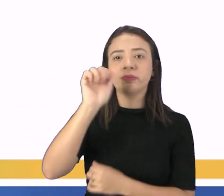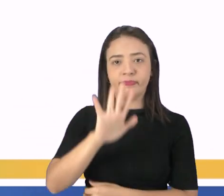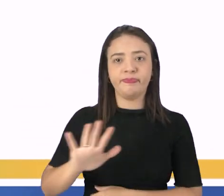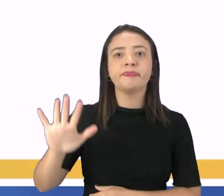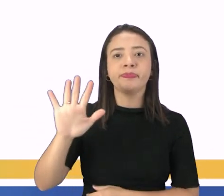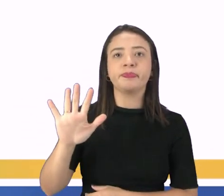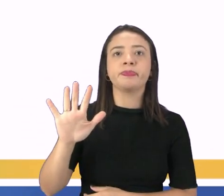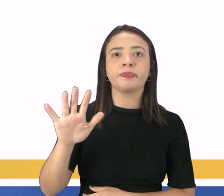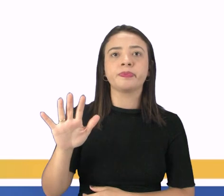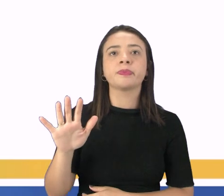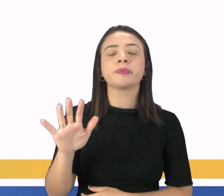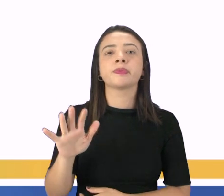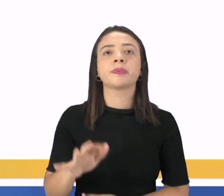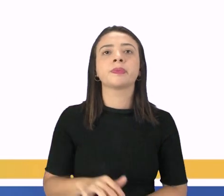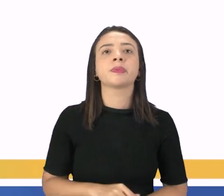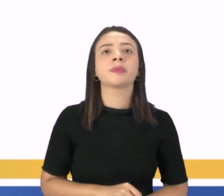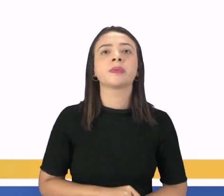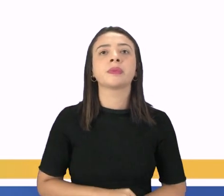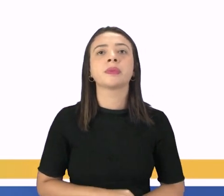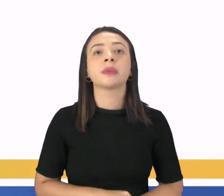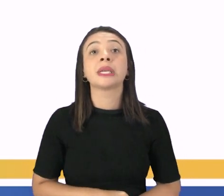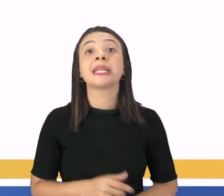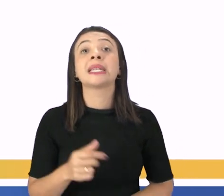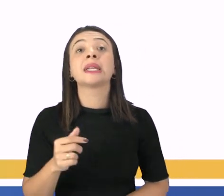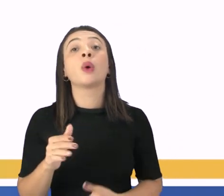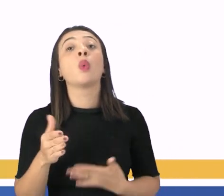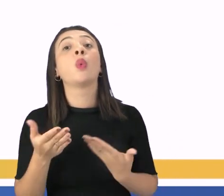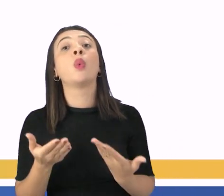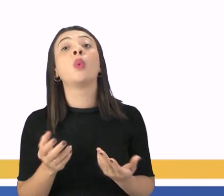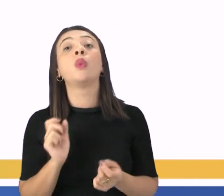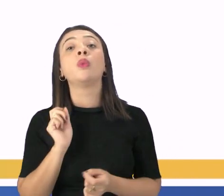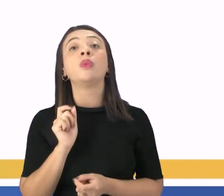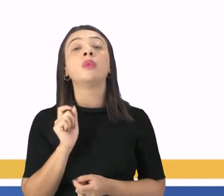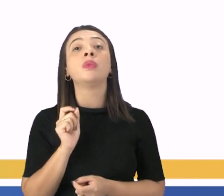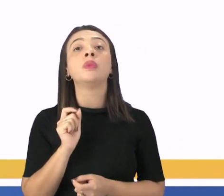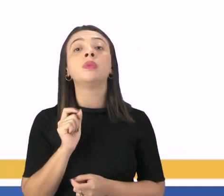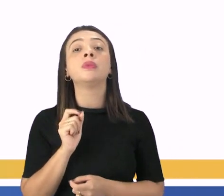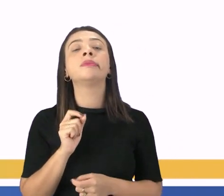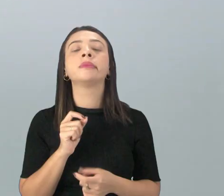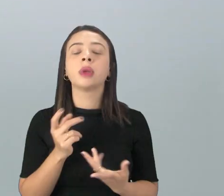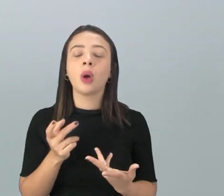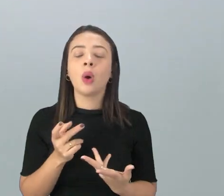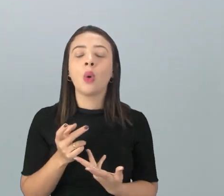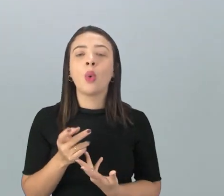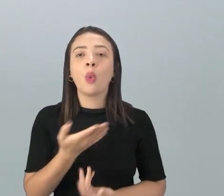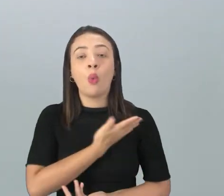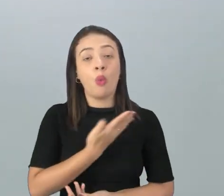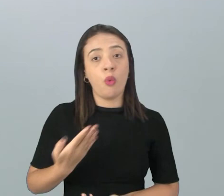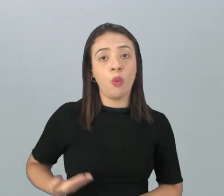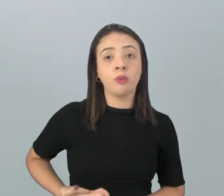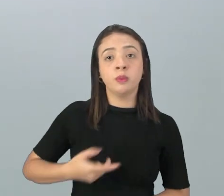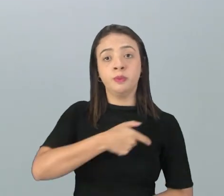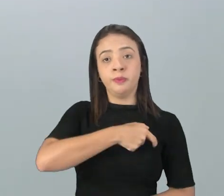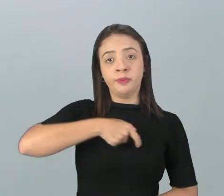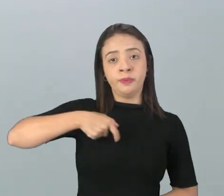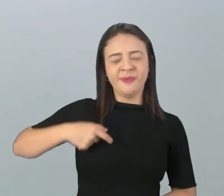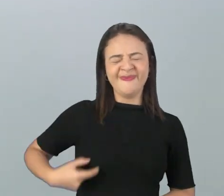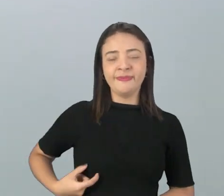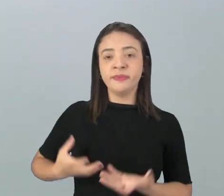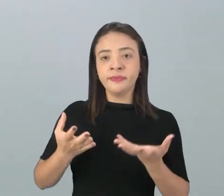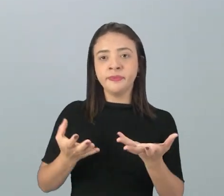industrial do mundo e a maior da Ásia. Segundo o próprio governo chinês, a ideia é que até